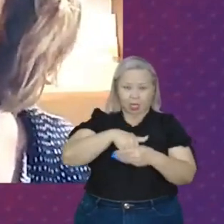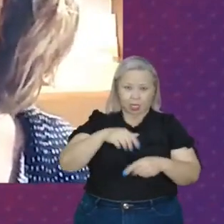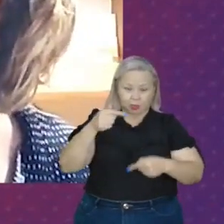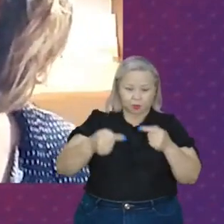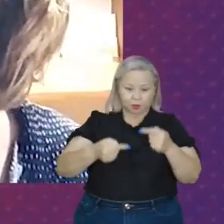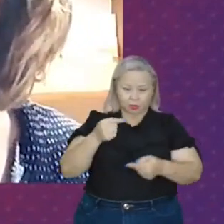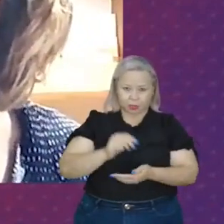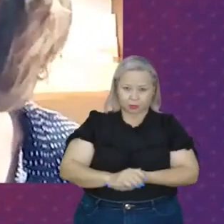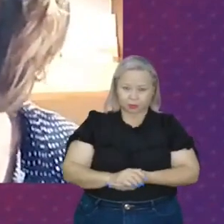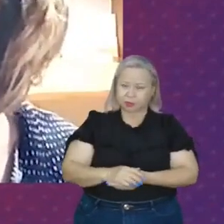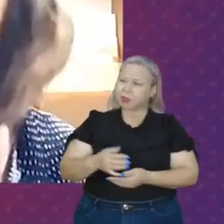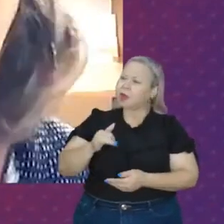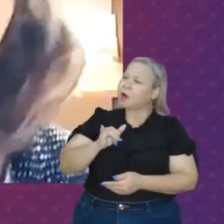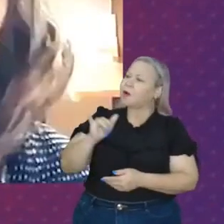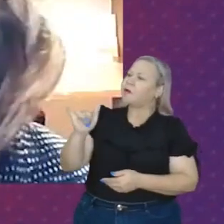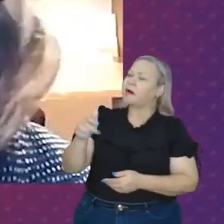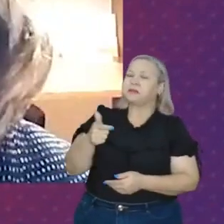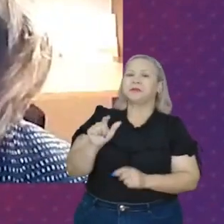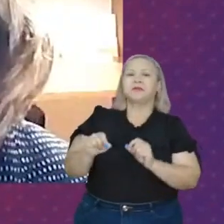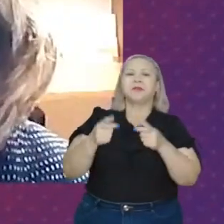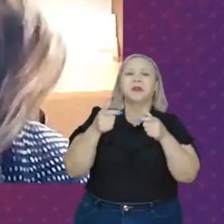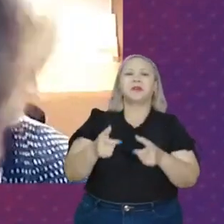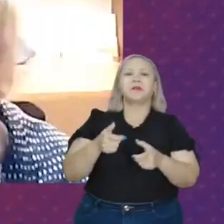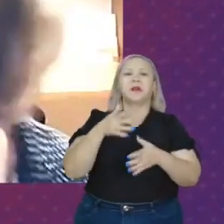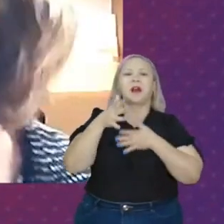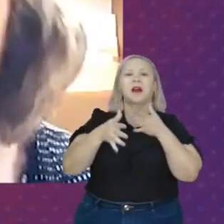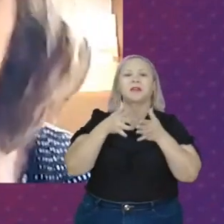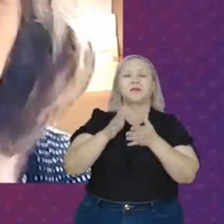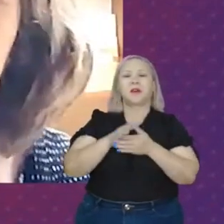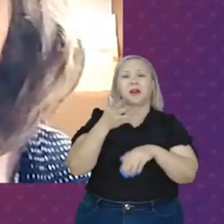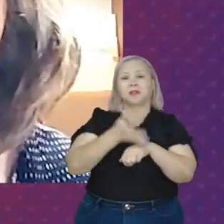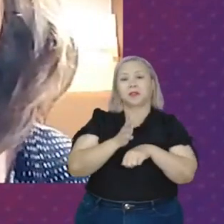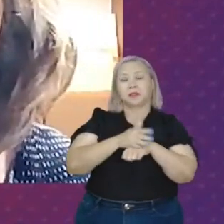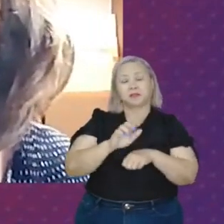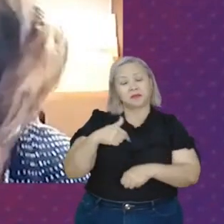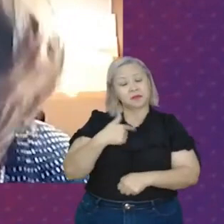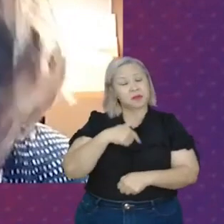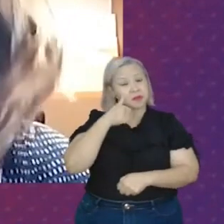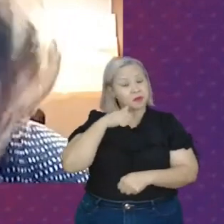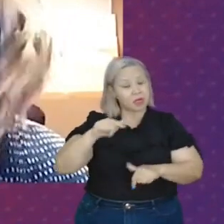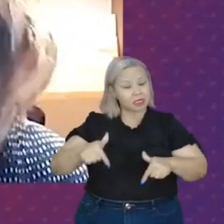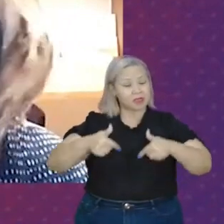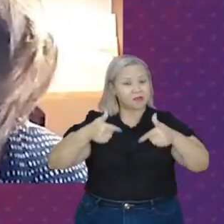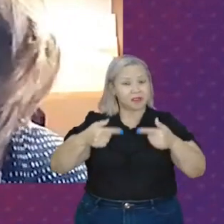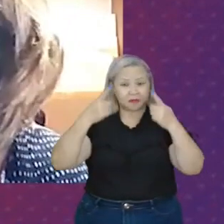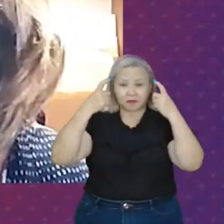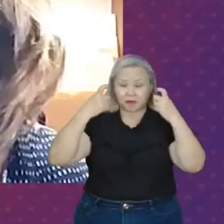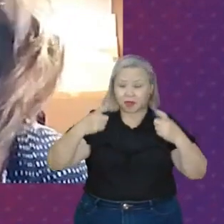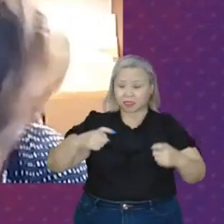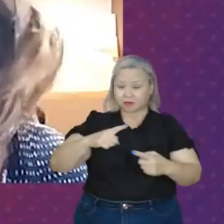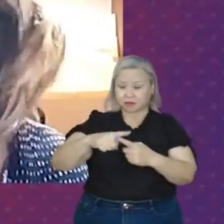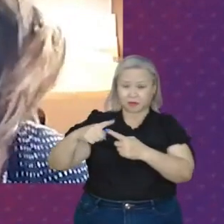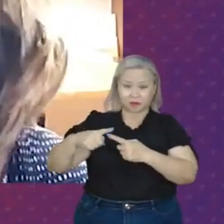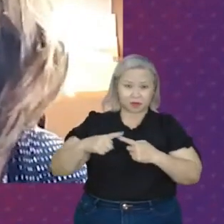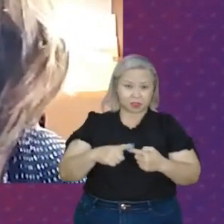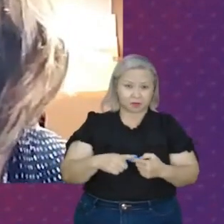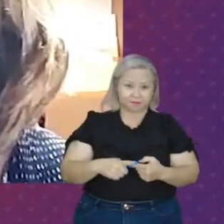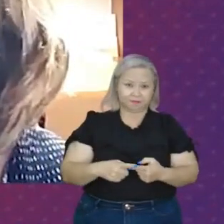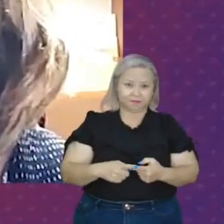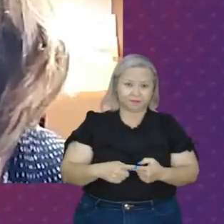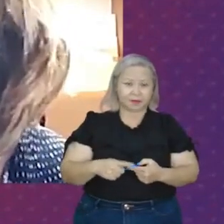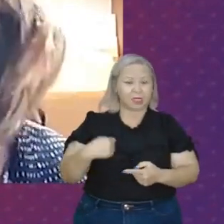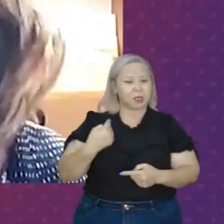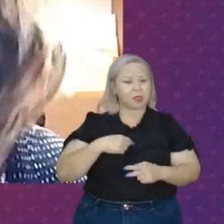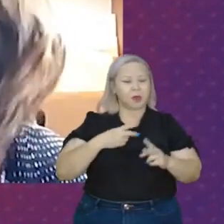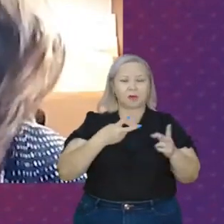têm o espaço de fala e de atuação. E a gente enfrenta tudo isso. Eles deviam já ter percebido que não vão calar as